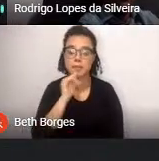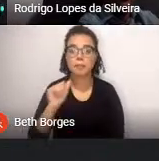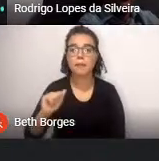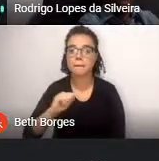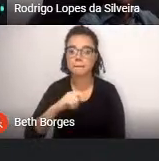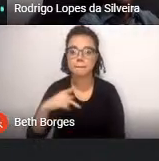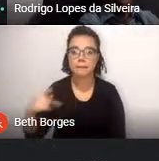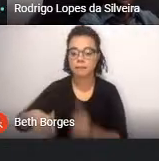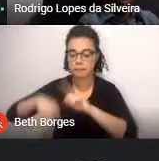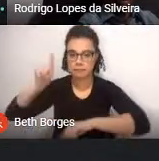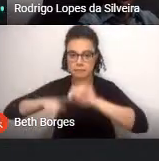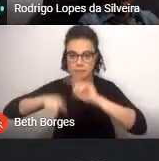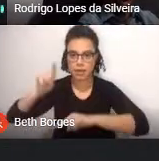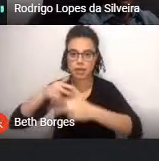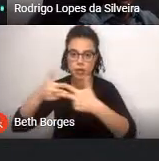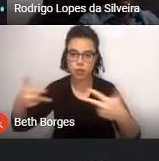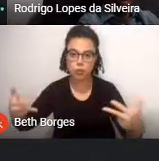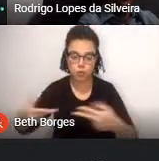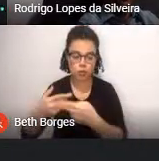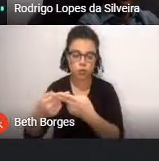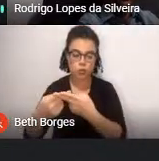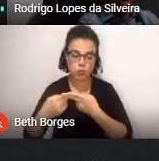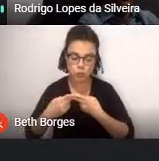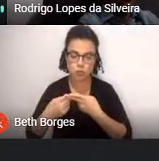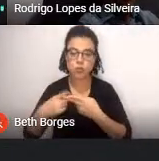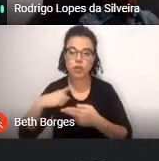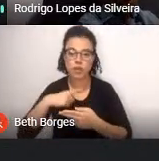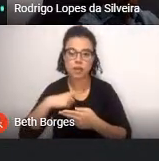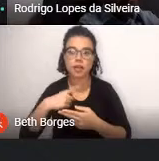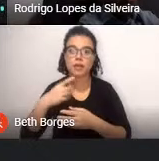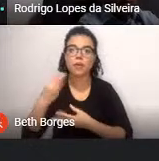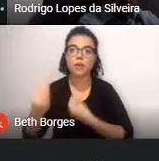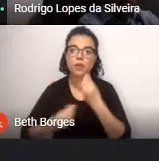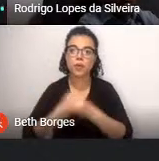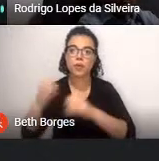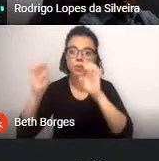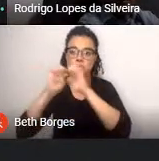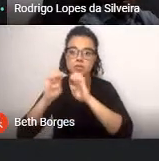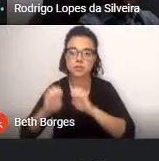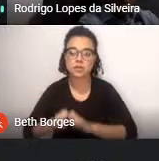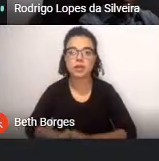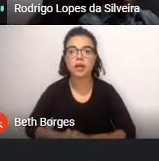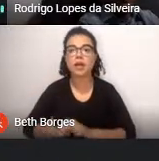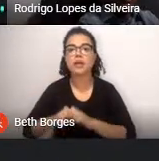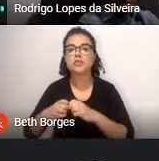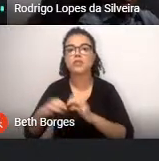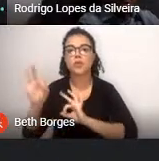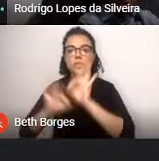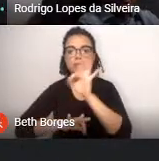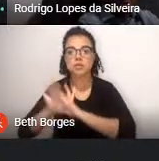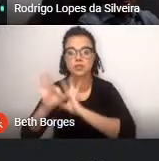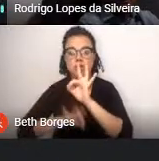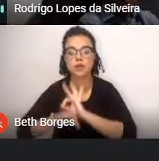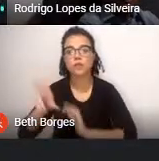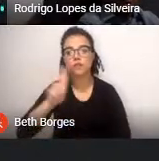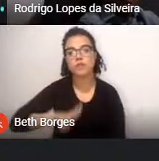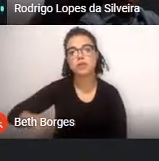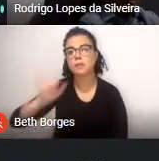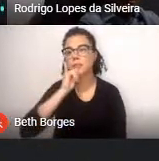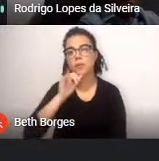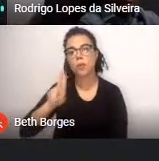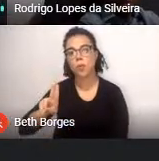que ele foi estruturado por universidades como a USP, tá? E empresas que